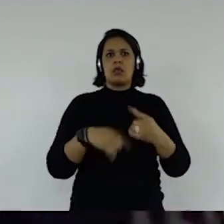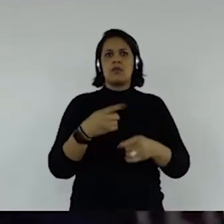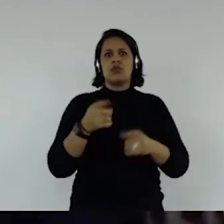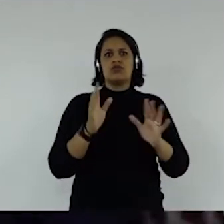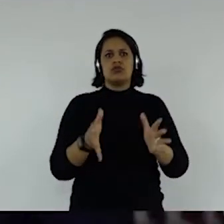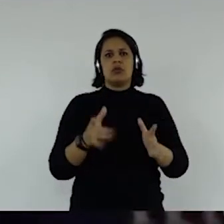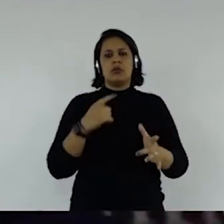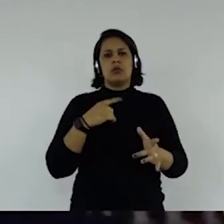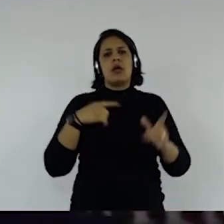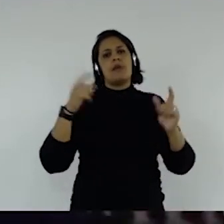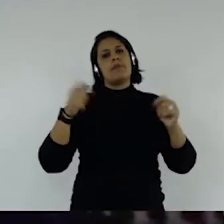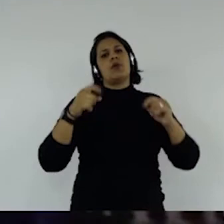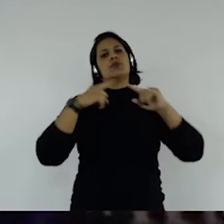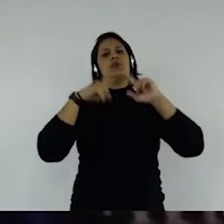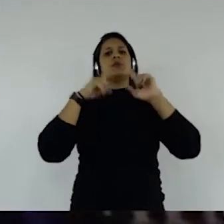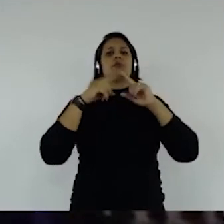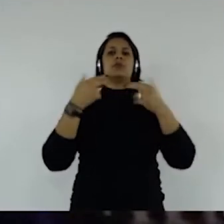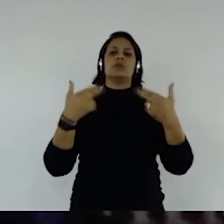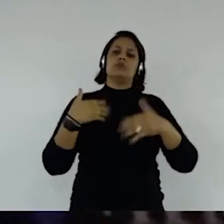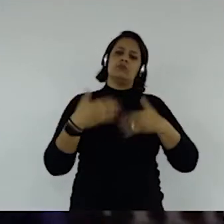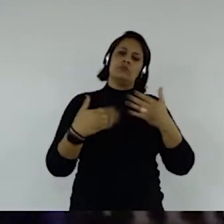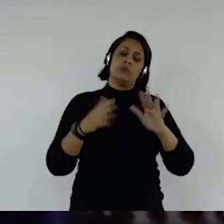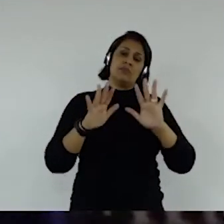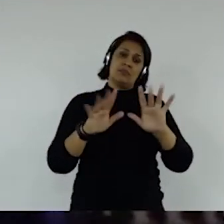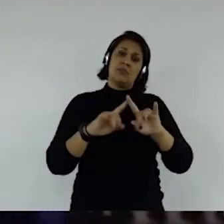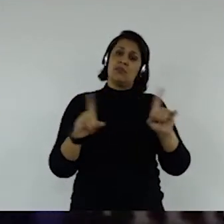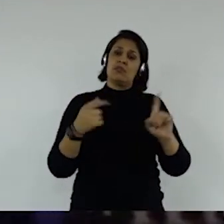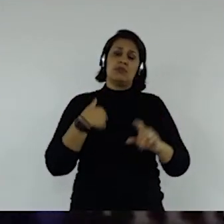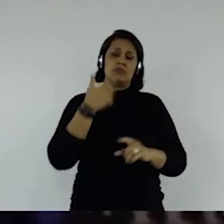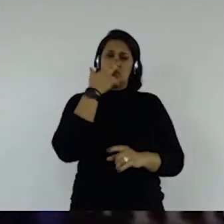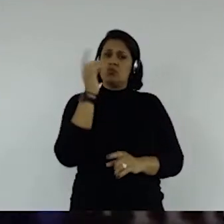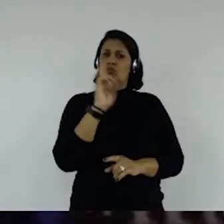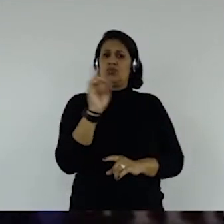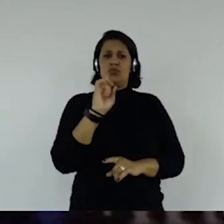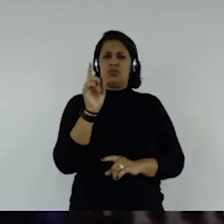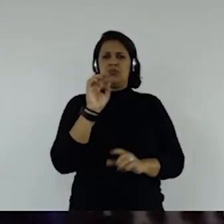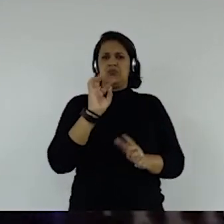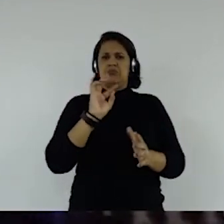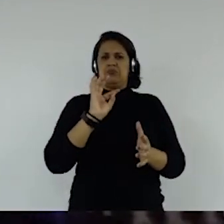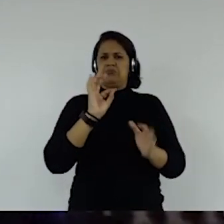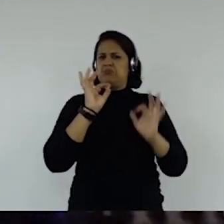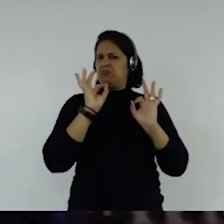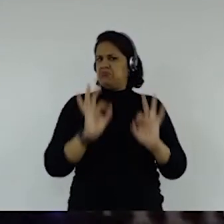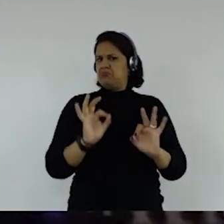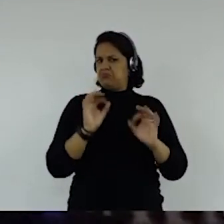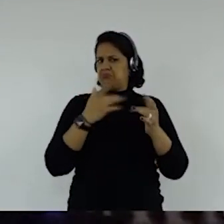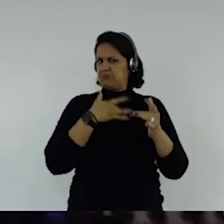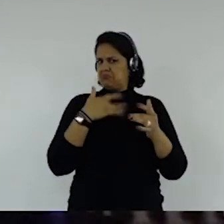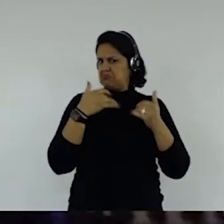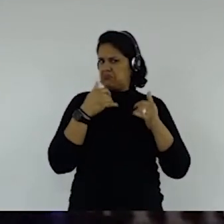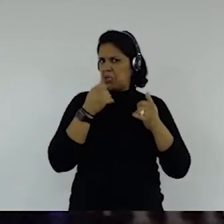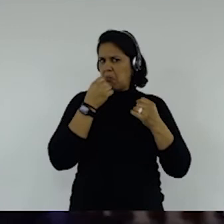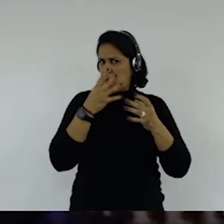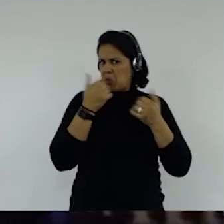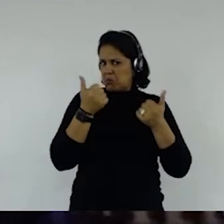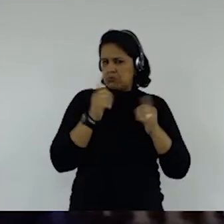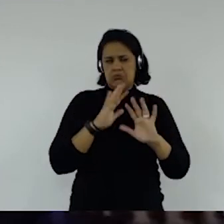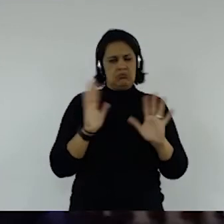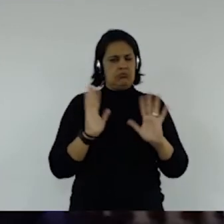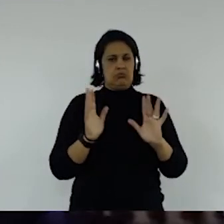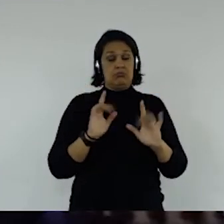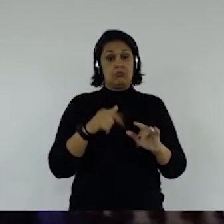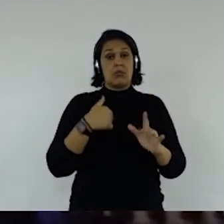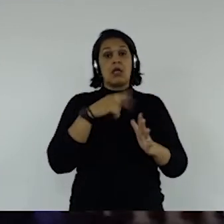pudesse, então, reclamar uma evolução. Mas essa não me parece que seja uma leitura mais saudável, uma leitura mais inteligente. A